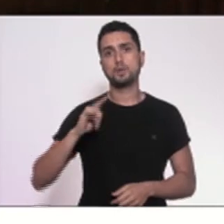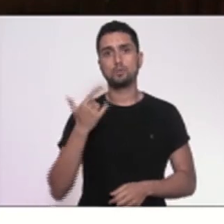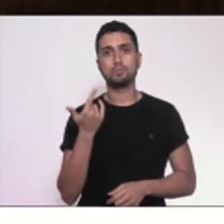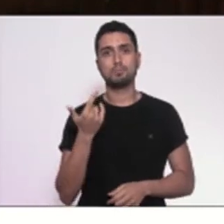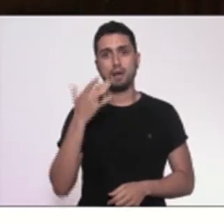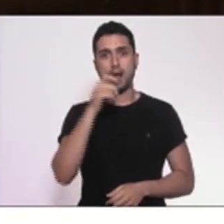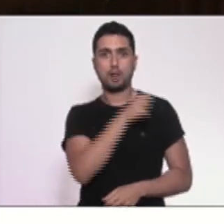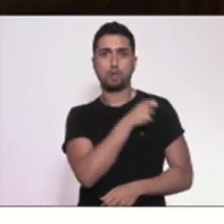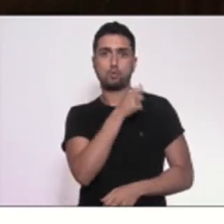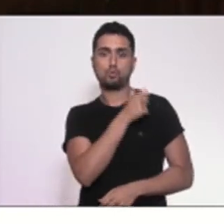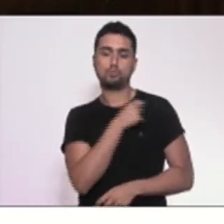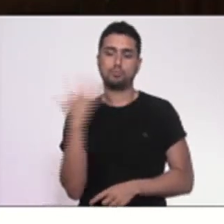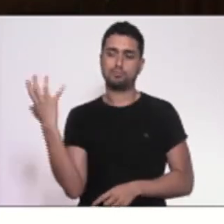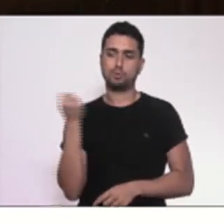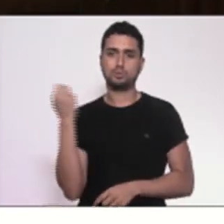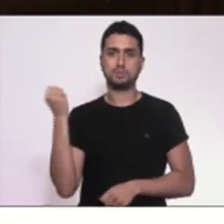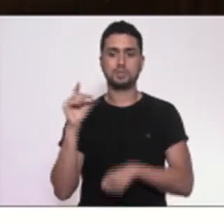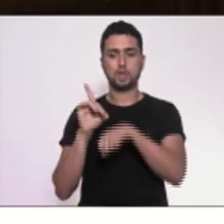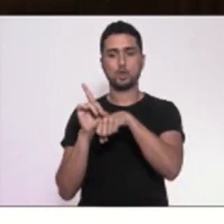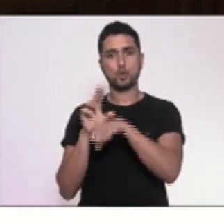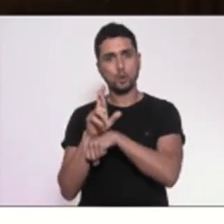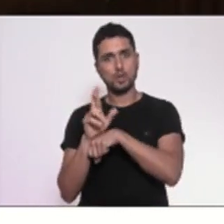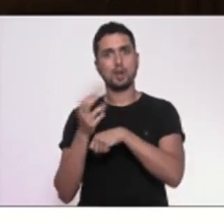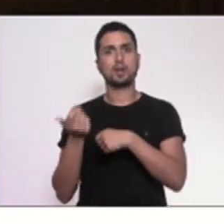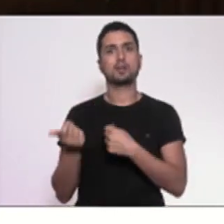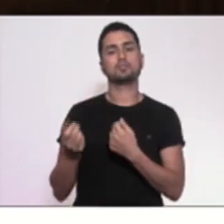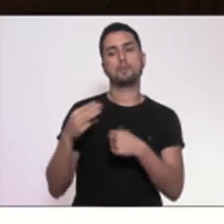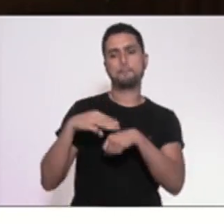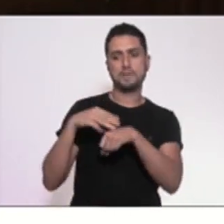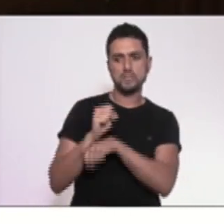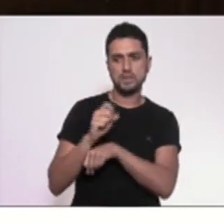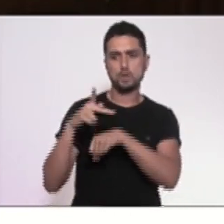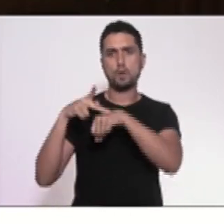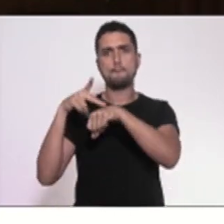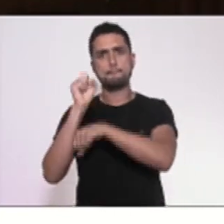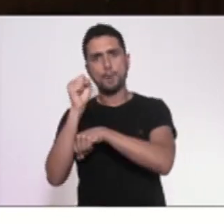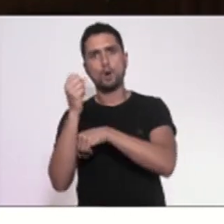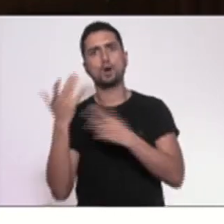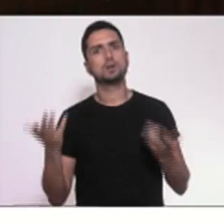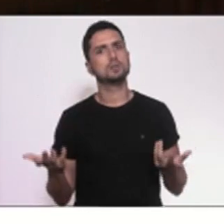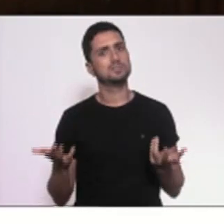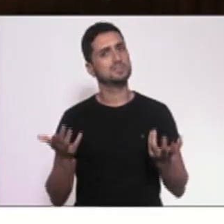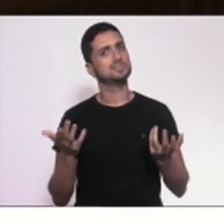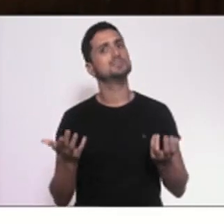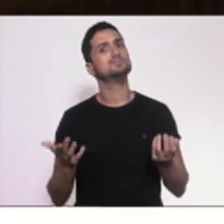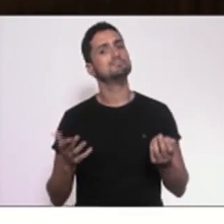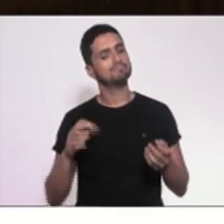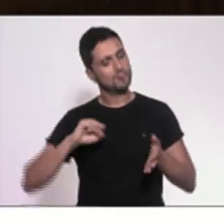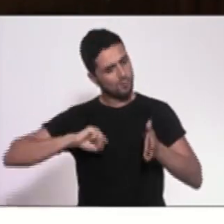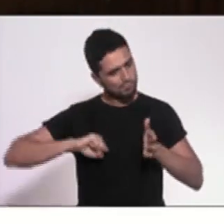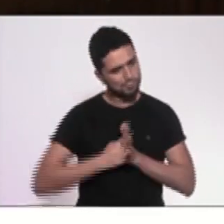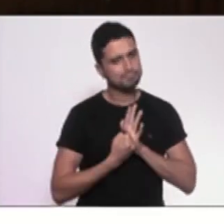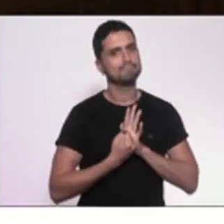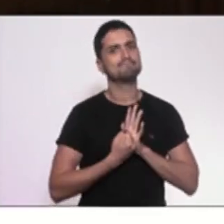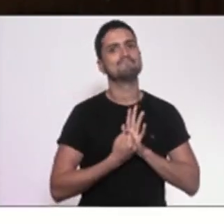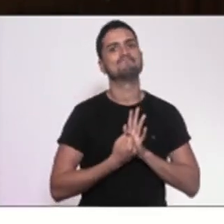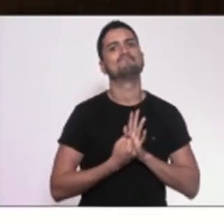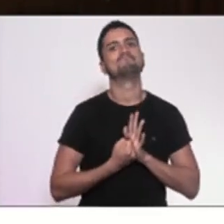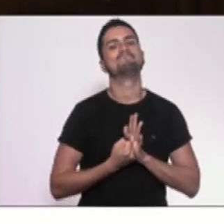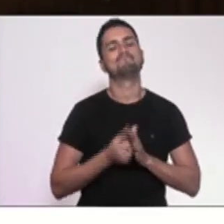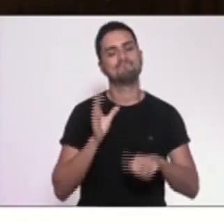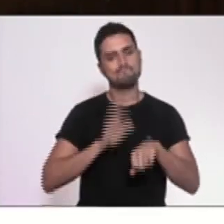todas as áreas de atuação. Desse total, são 92 mil da pós-graduação e o corte anunciado vai representar mais